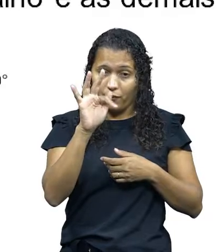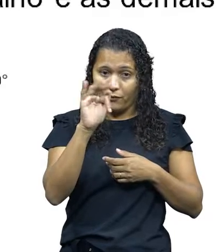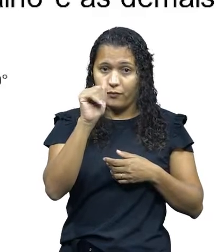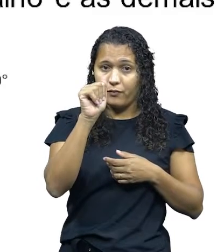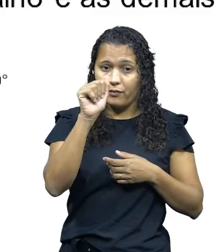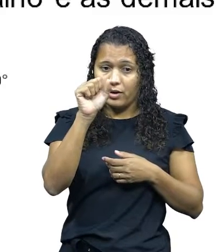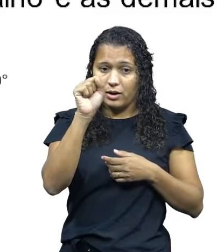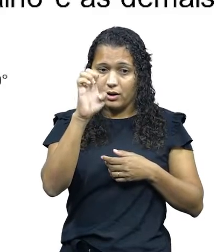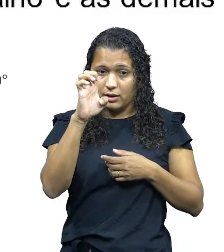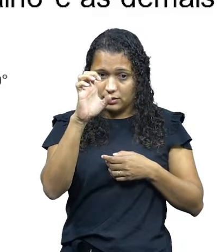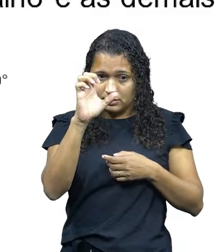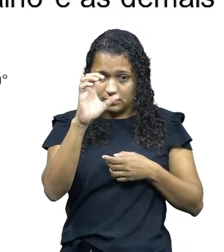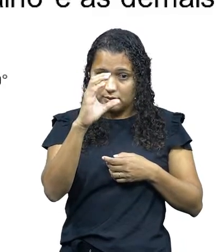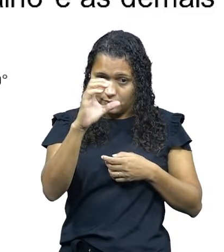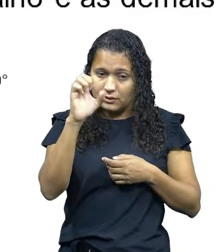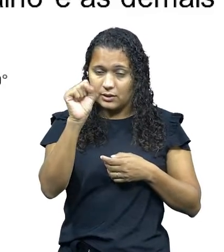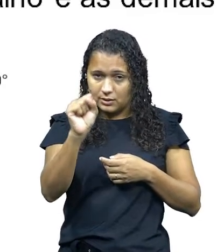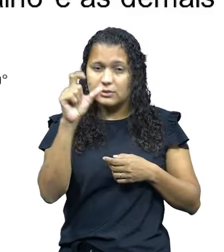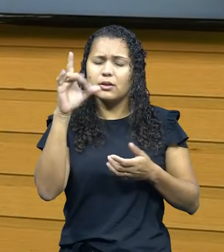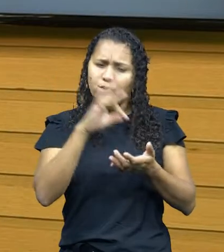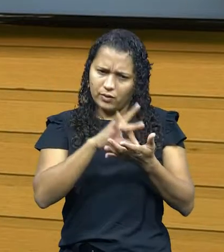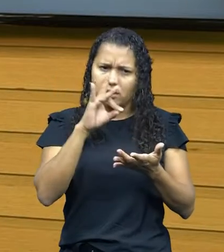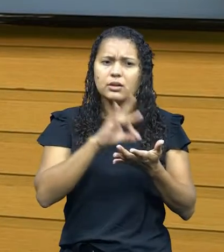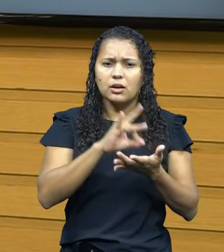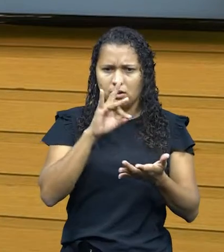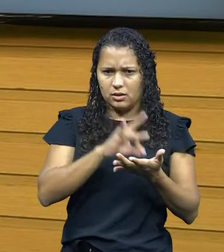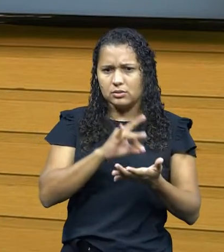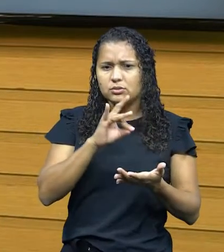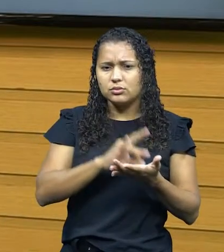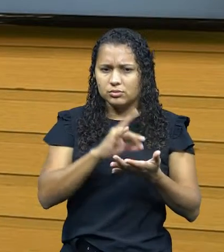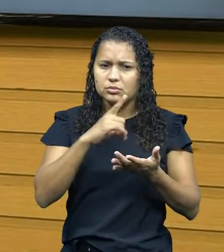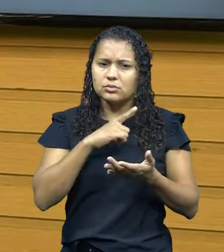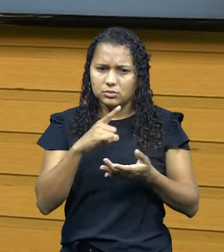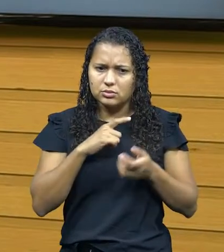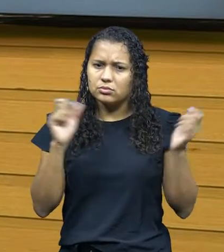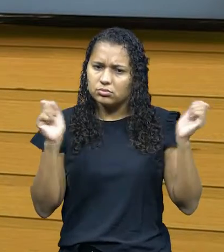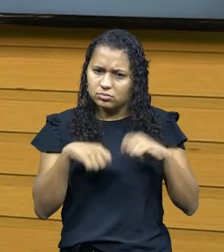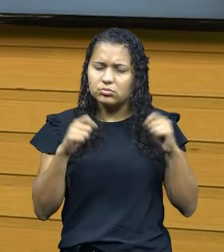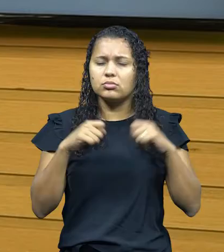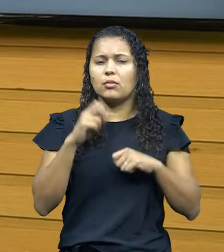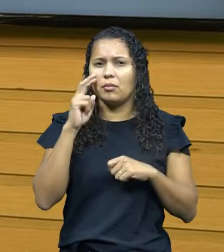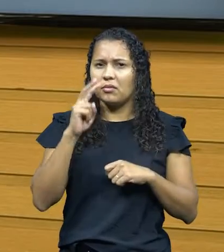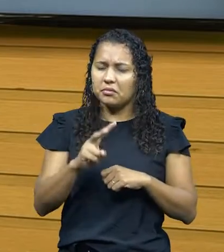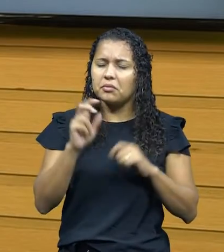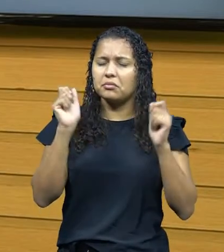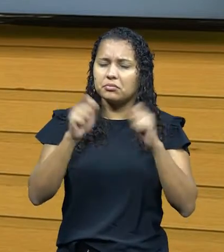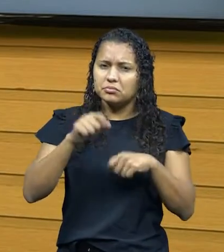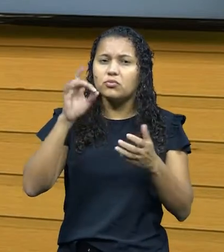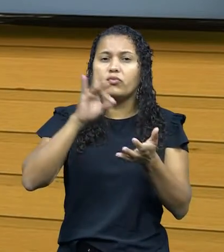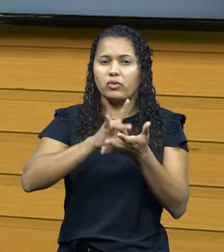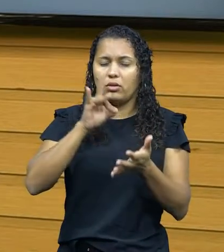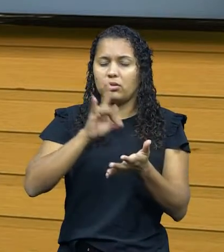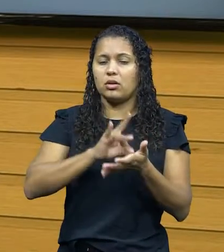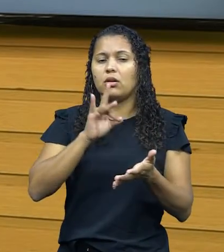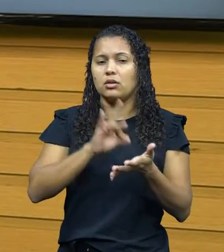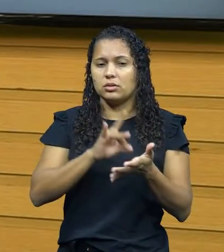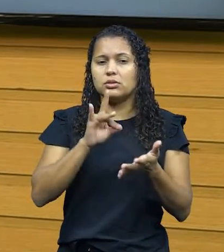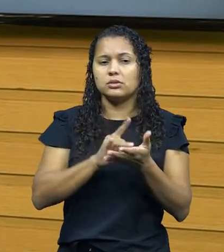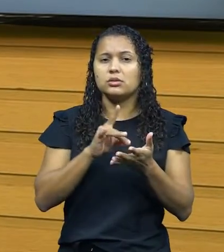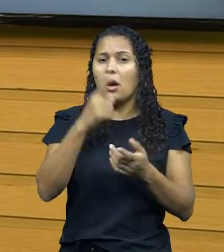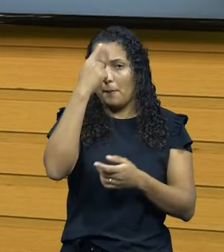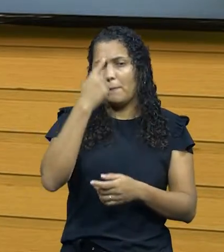é representada em verdadeira grandeza, como eu disse, a gente consegue fazer uma representação real dela ali, né, uma imagem